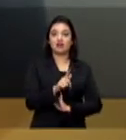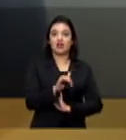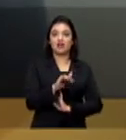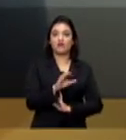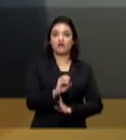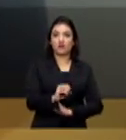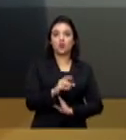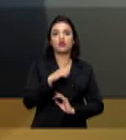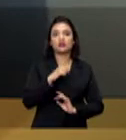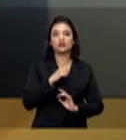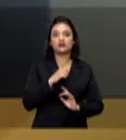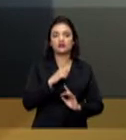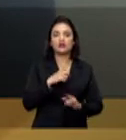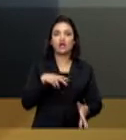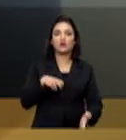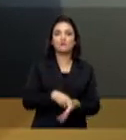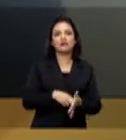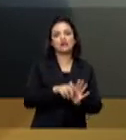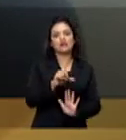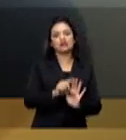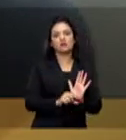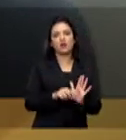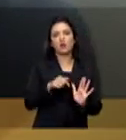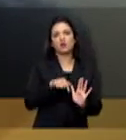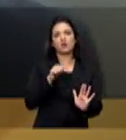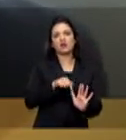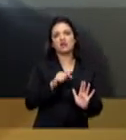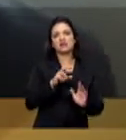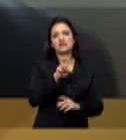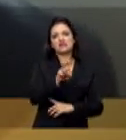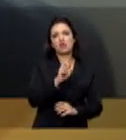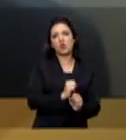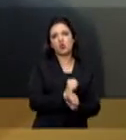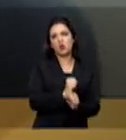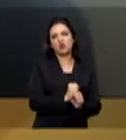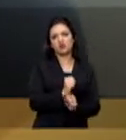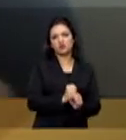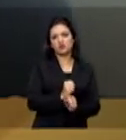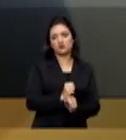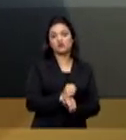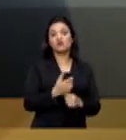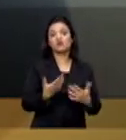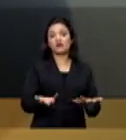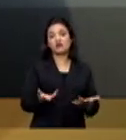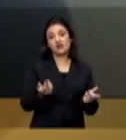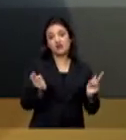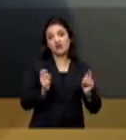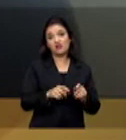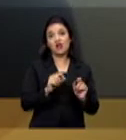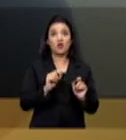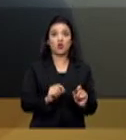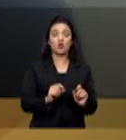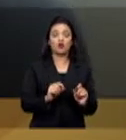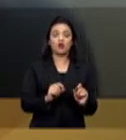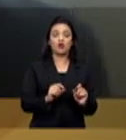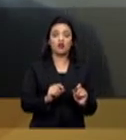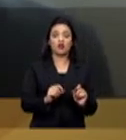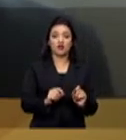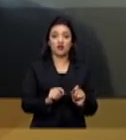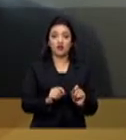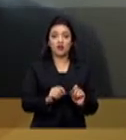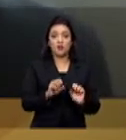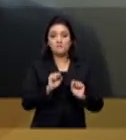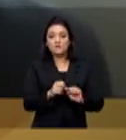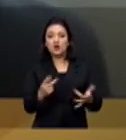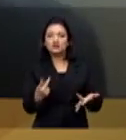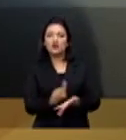significativamente menor, que é de 5 anos. E aí é um detalhe, ele ainda permite uma melhor adequação da pena, prevendo causas de